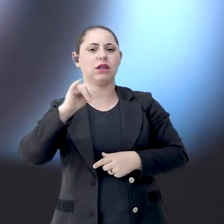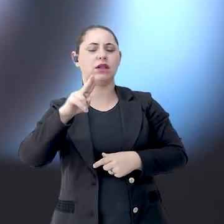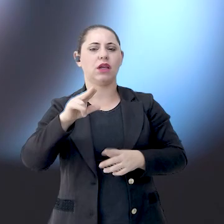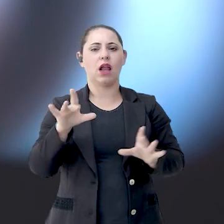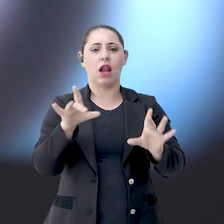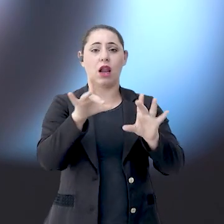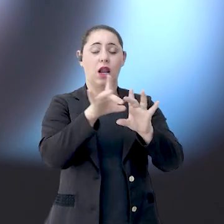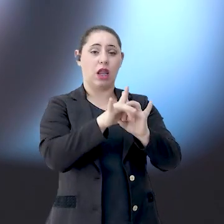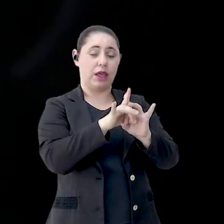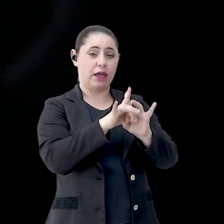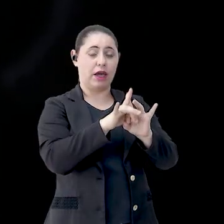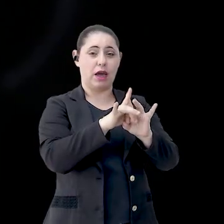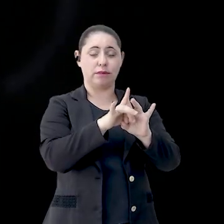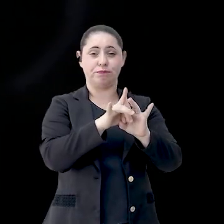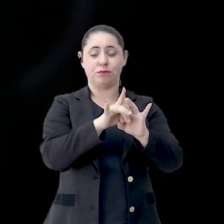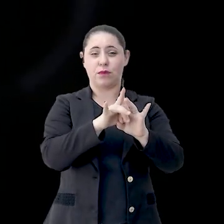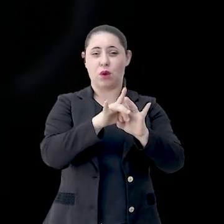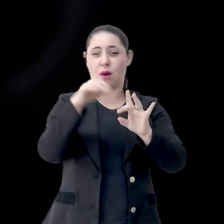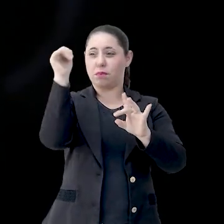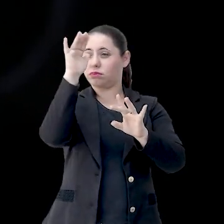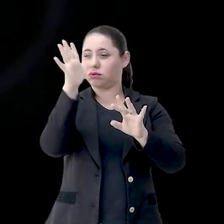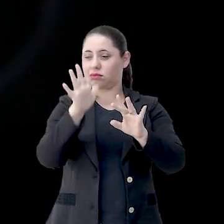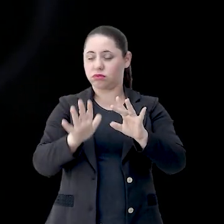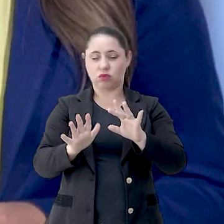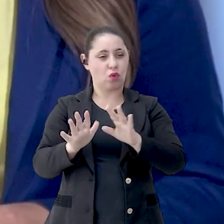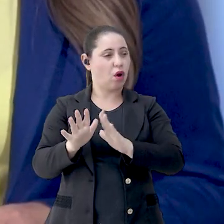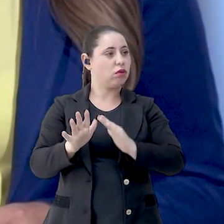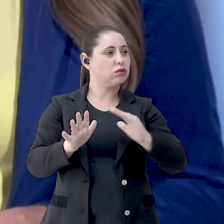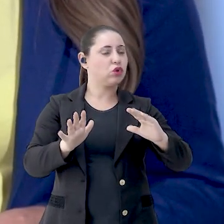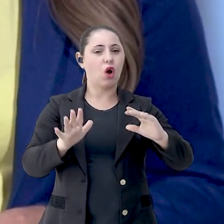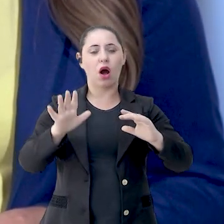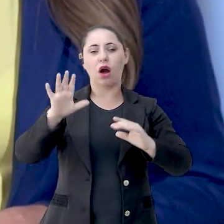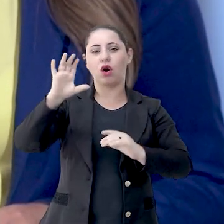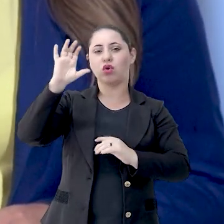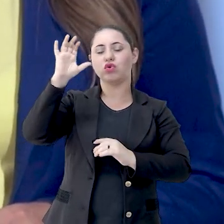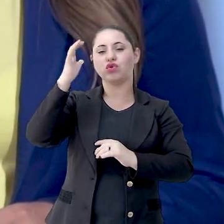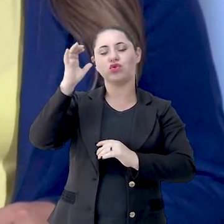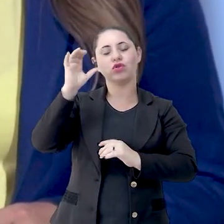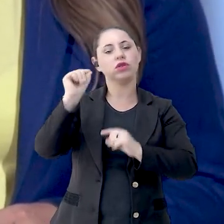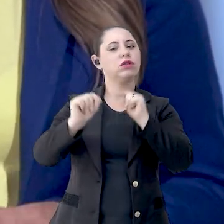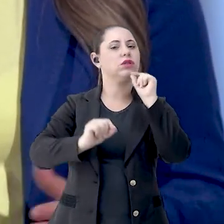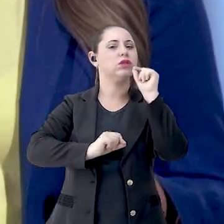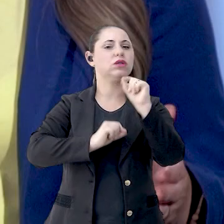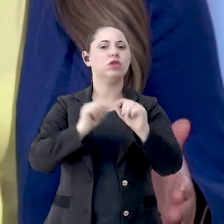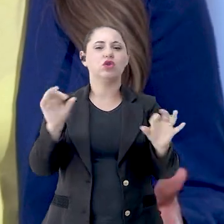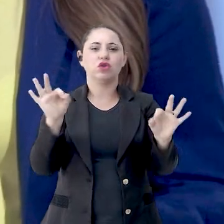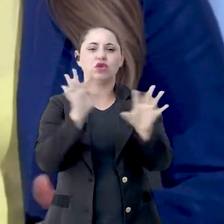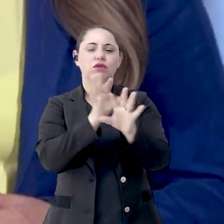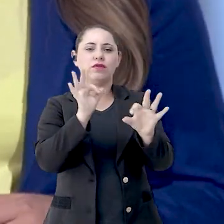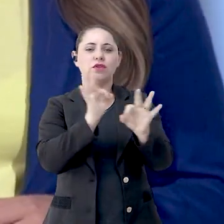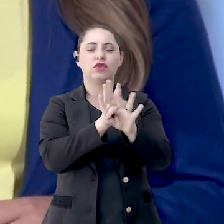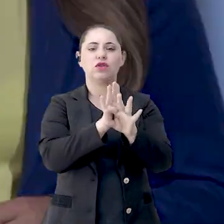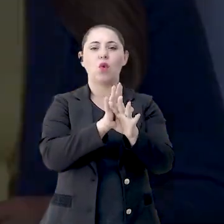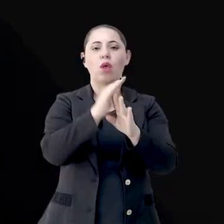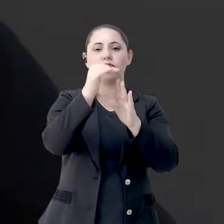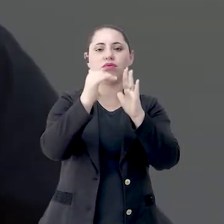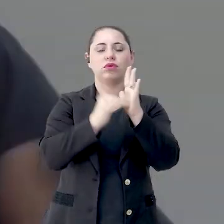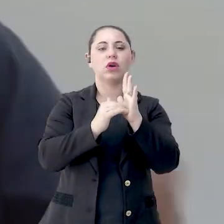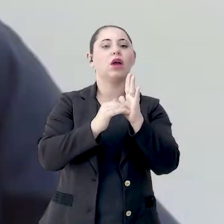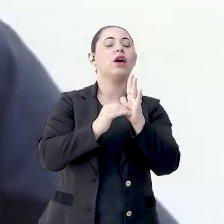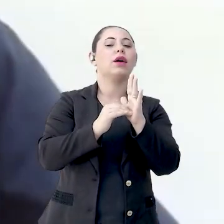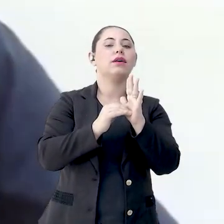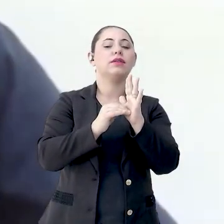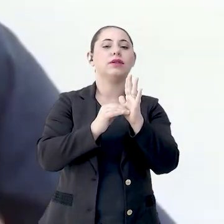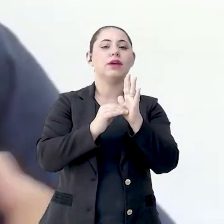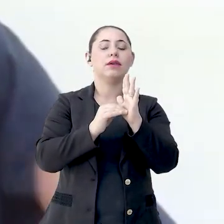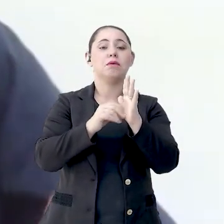frete para exportação. Uma oportunidade de crescimento para os municípios que fazem parte dessa rota. A gente fala